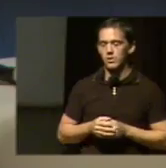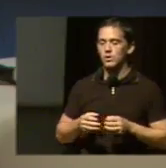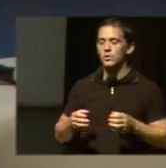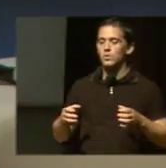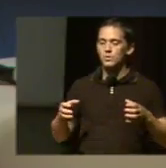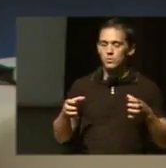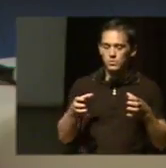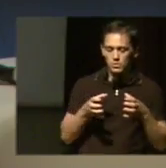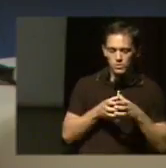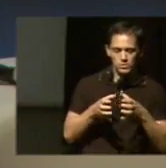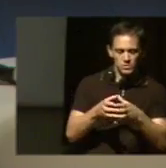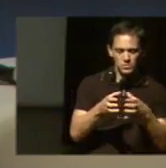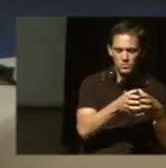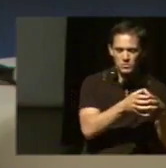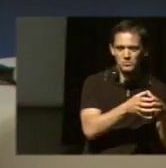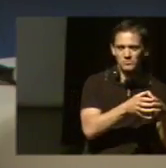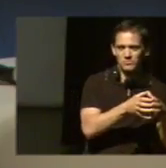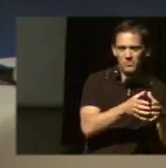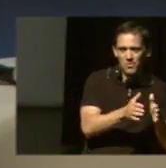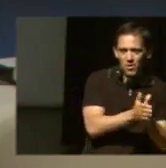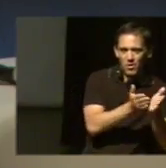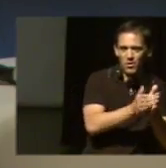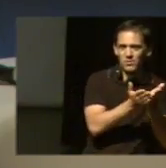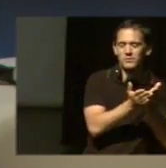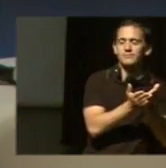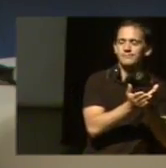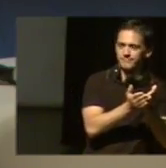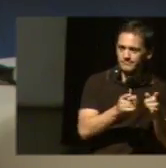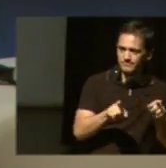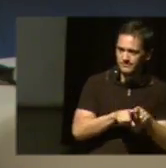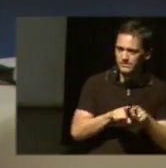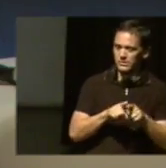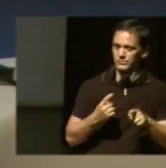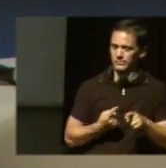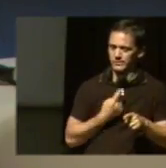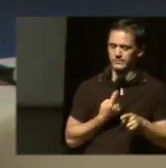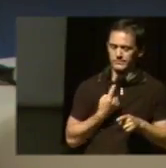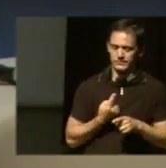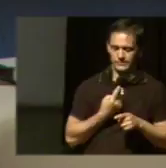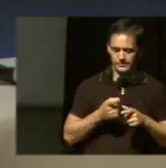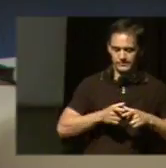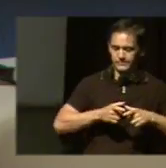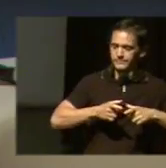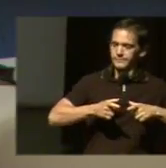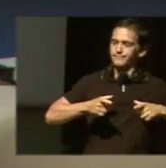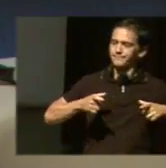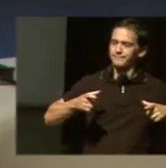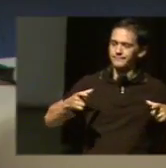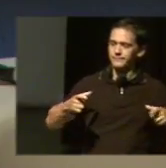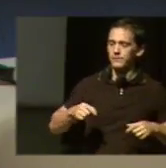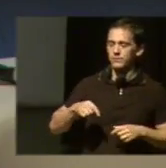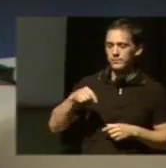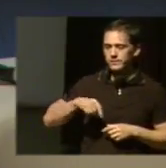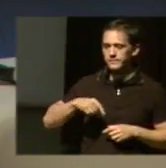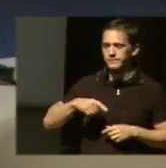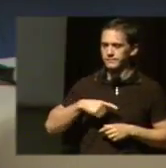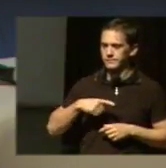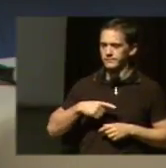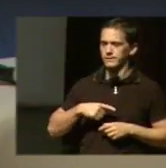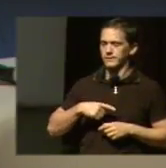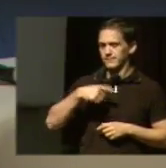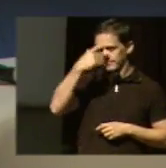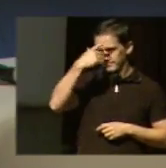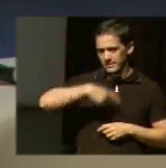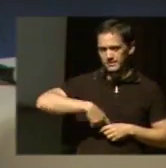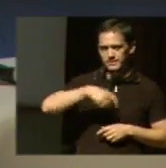moram sozinhos, onde a solidão também avança. Então acho que aqui tem toda uma parte das imagens que